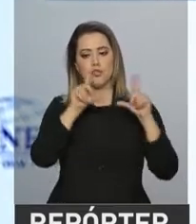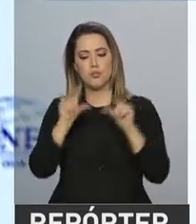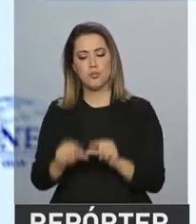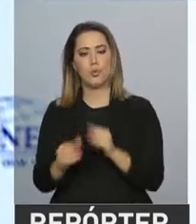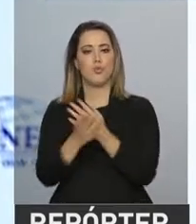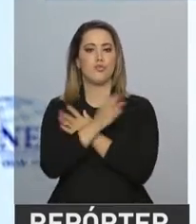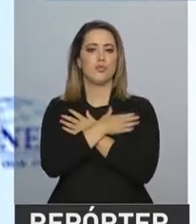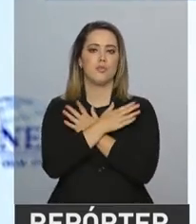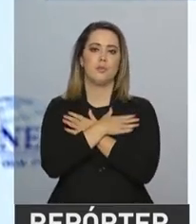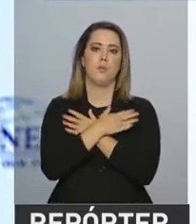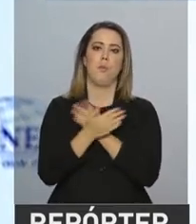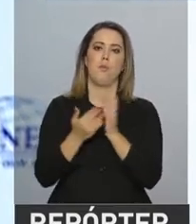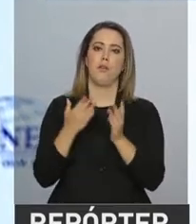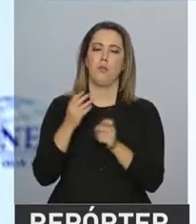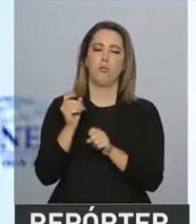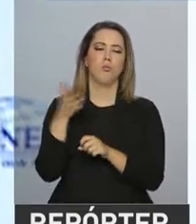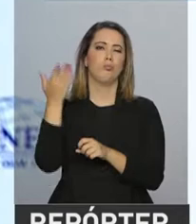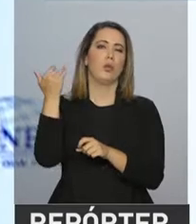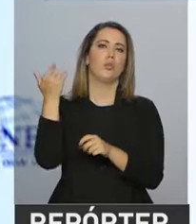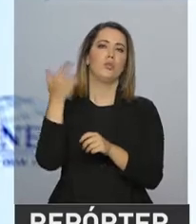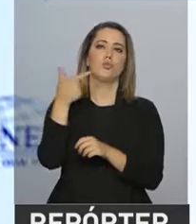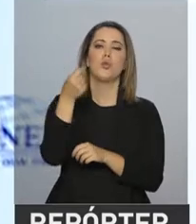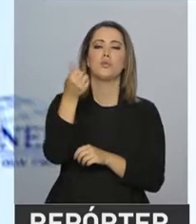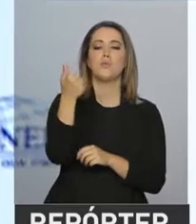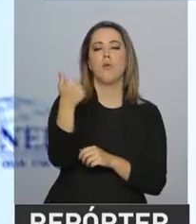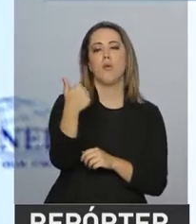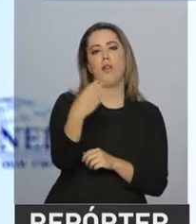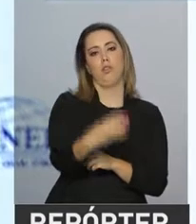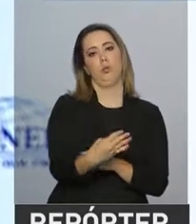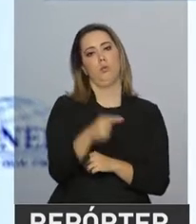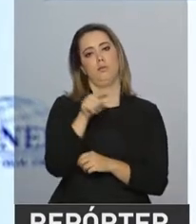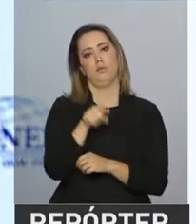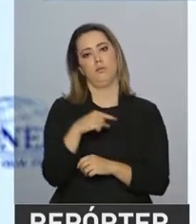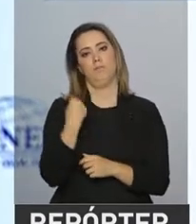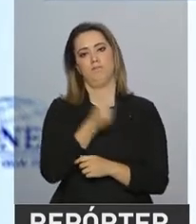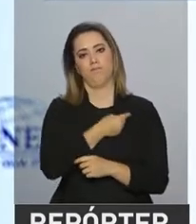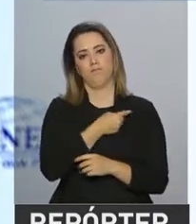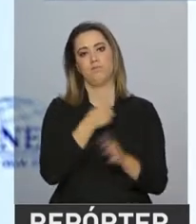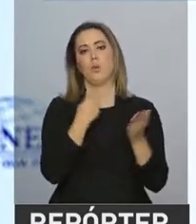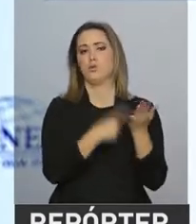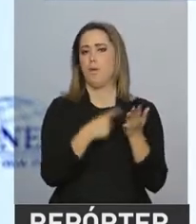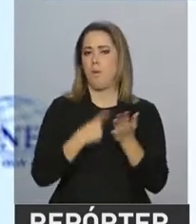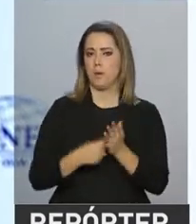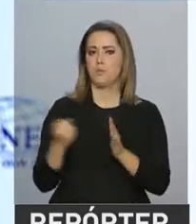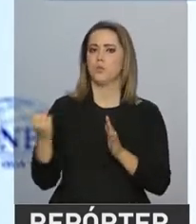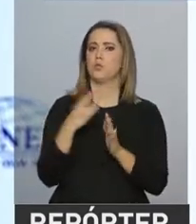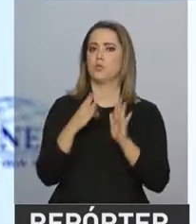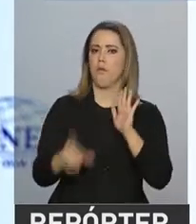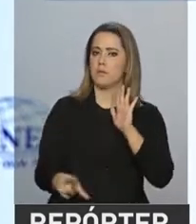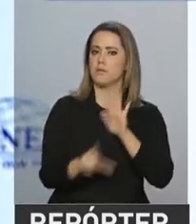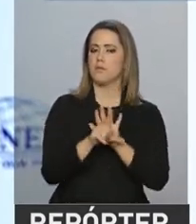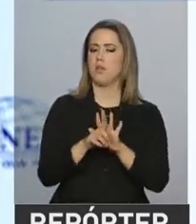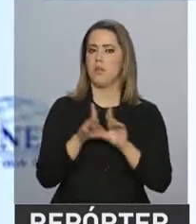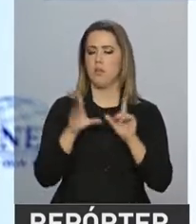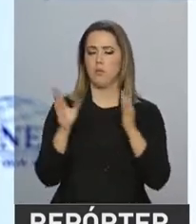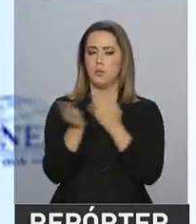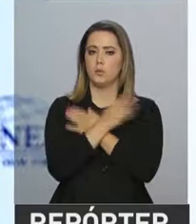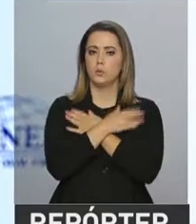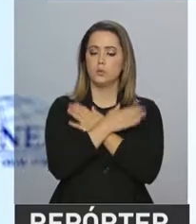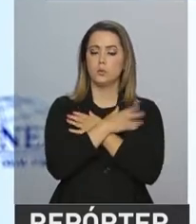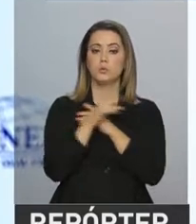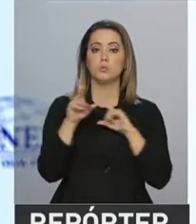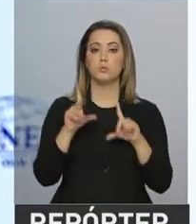desde 2014. Com a nossa agenda de reformas, o desemprego